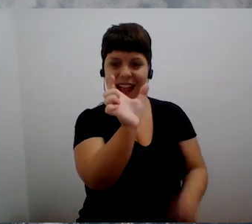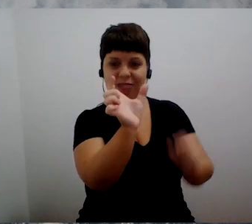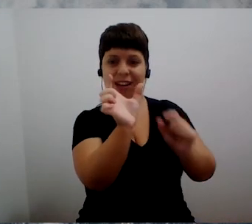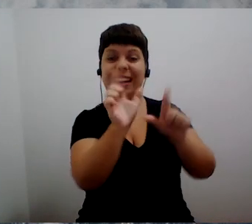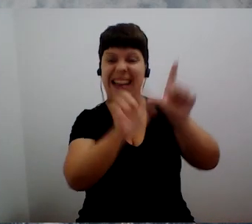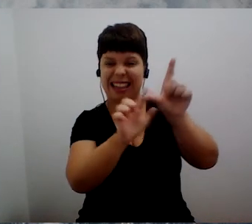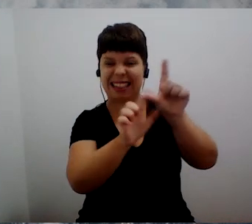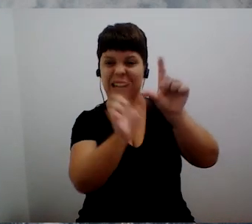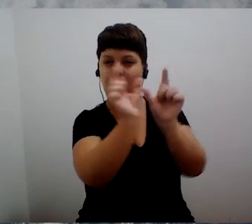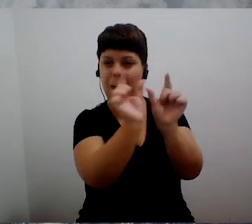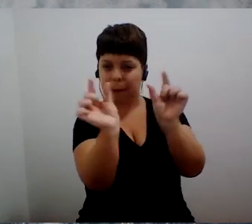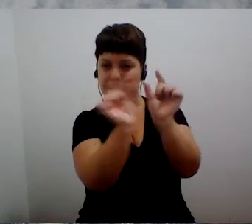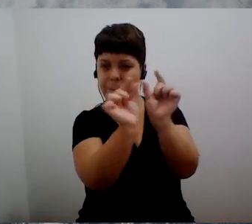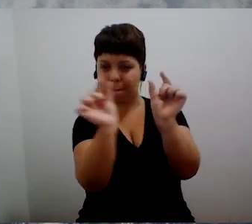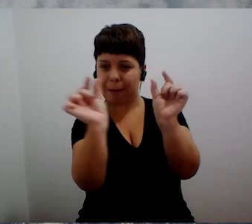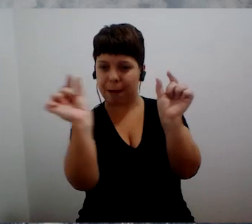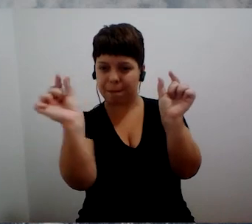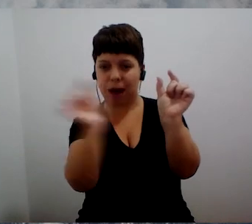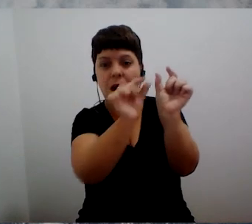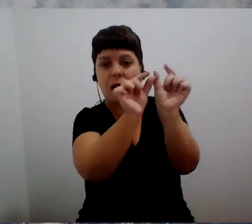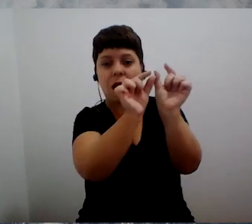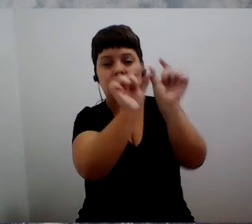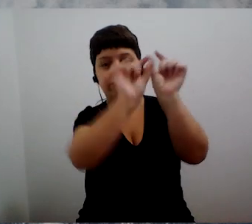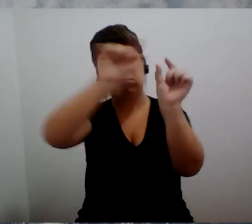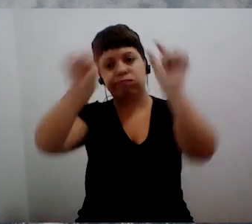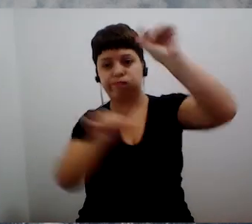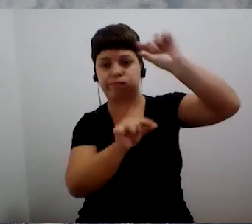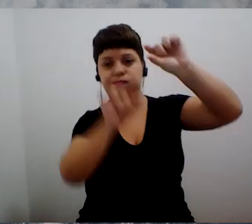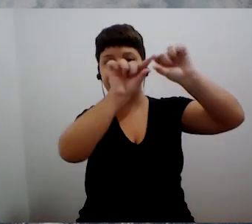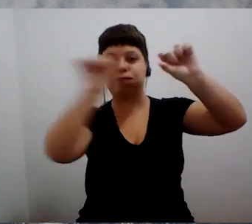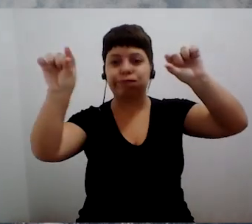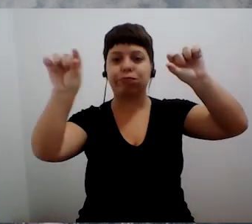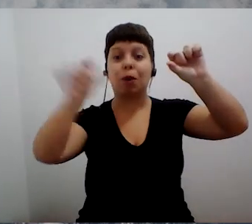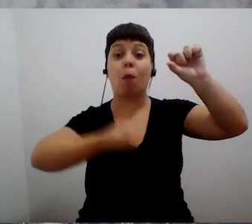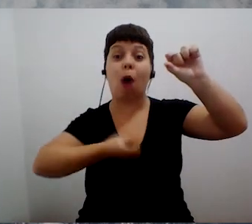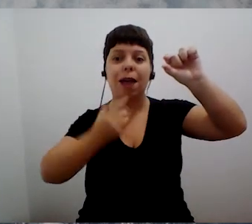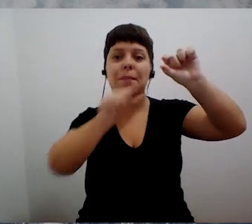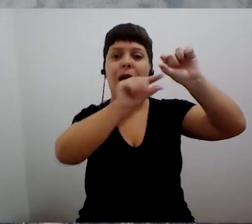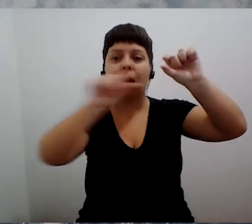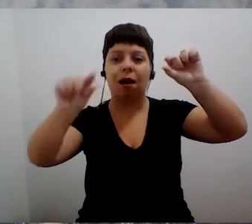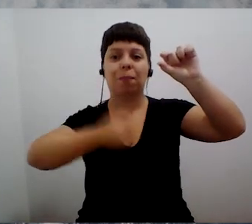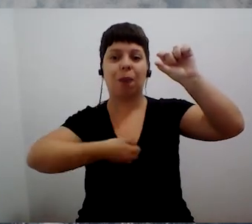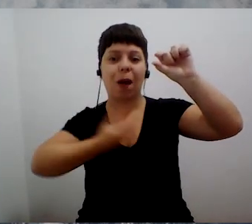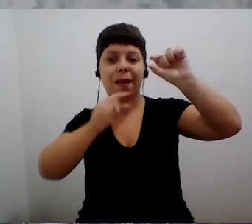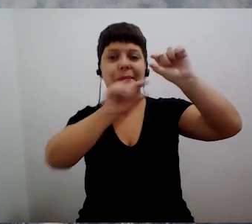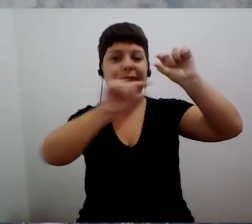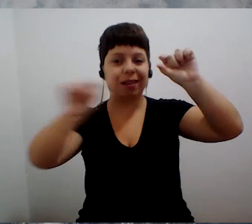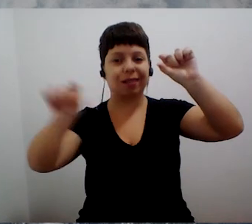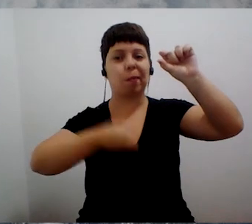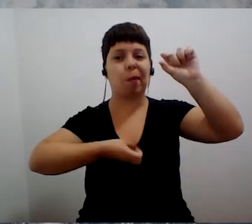ela é dividida e cada primeira letra é usada para fazer uma frase, para fazer um poema dessa